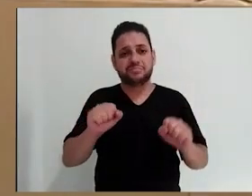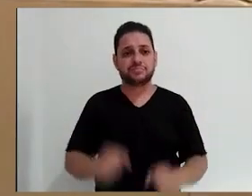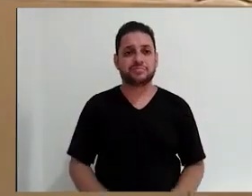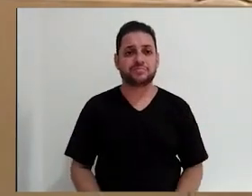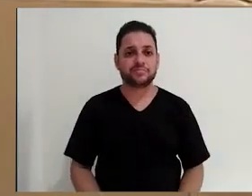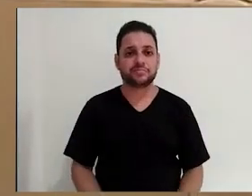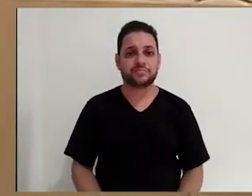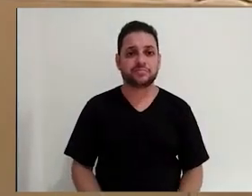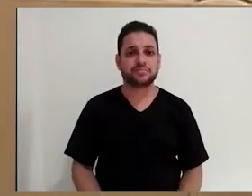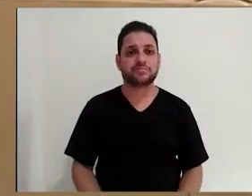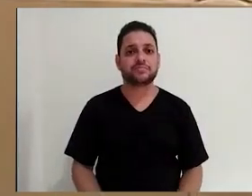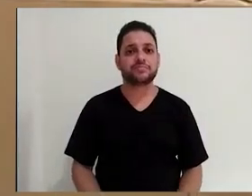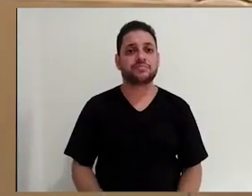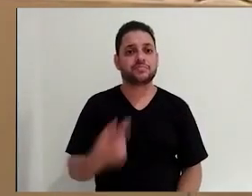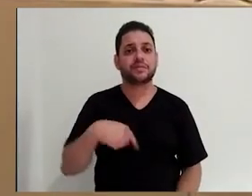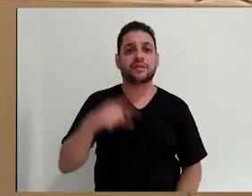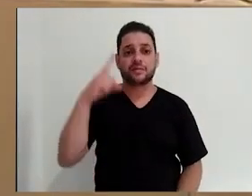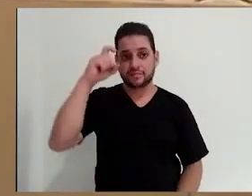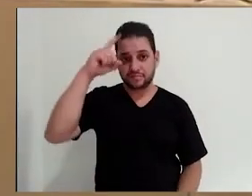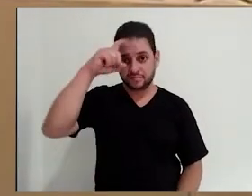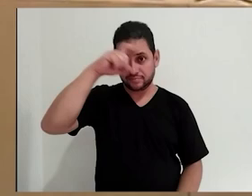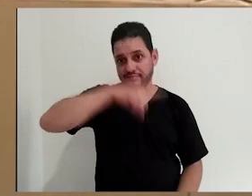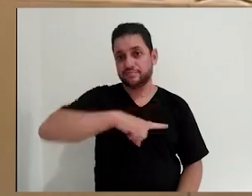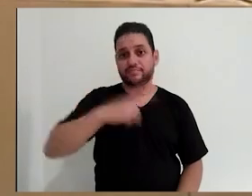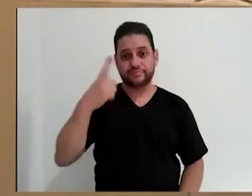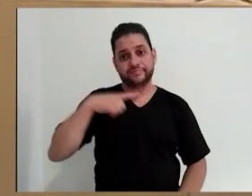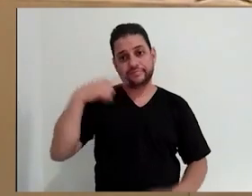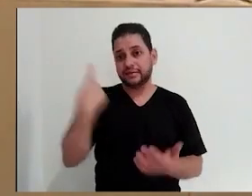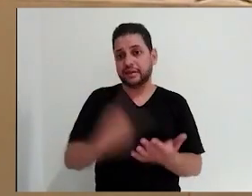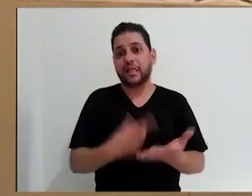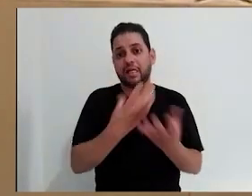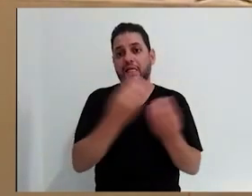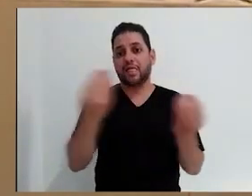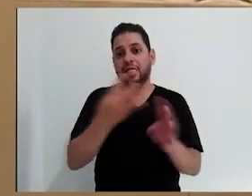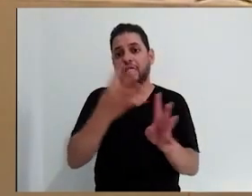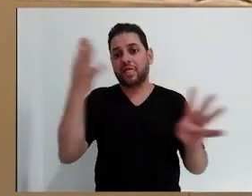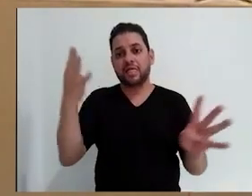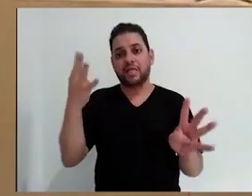É muito complicada, é muito difícil.